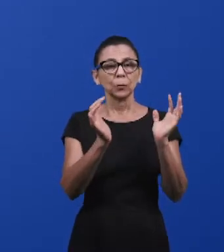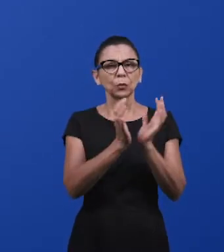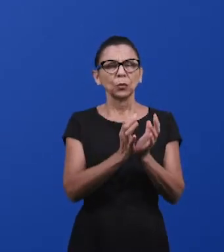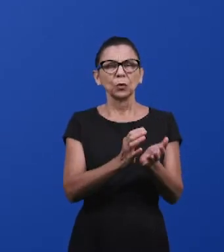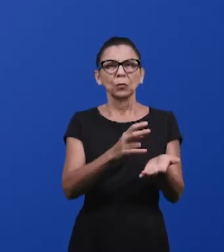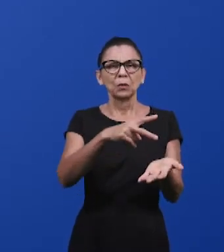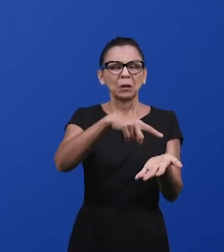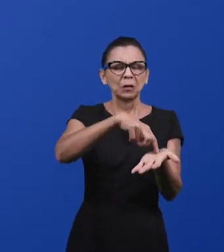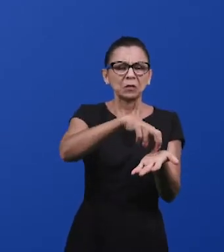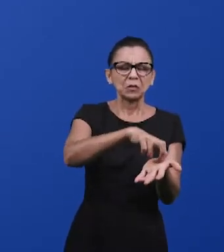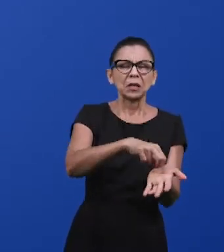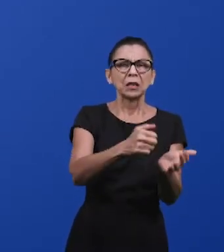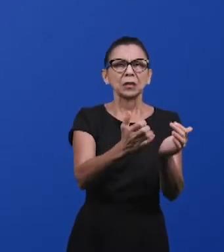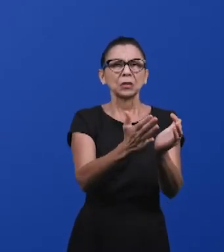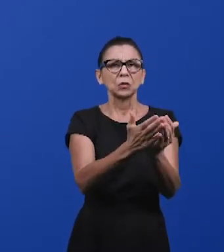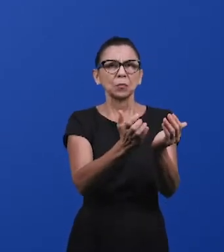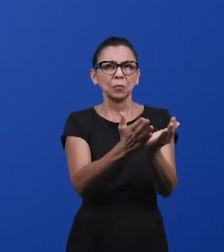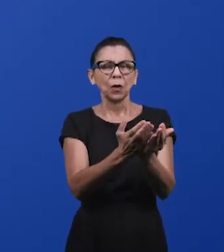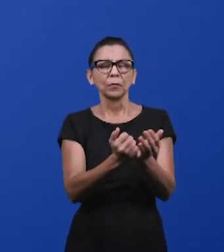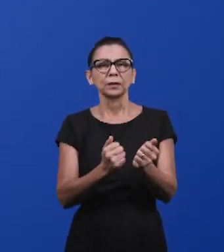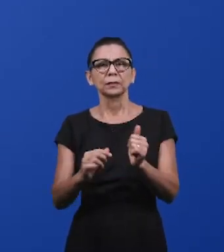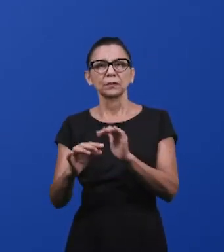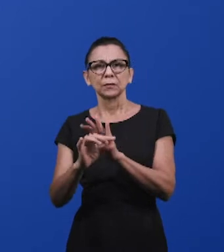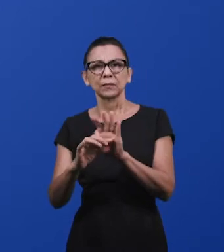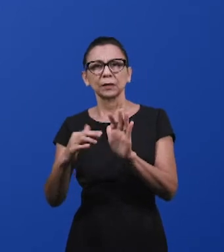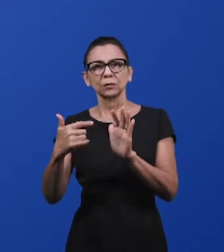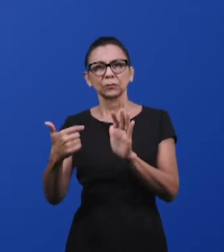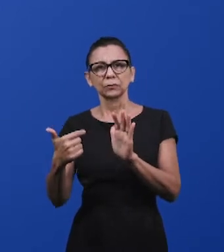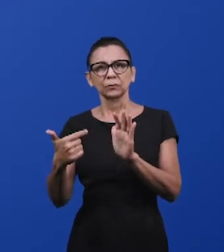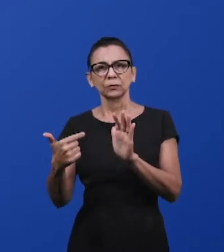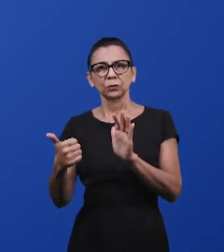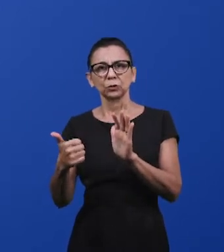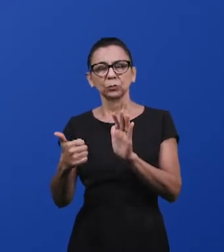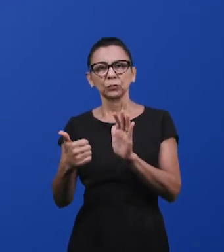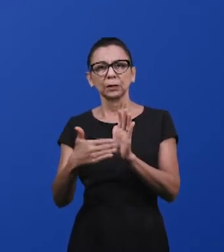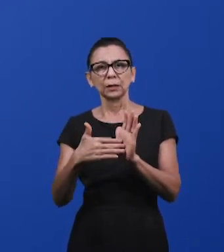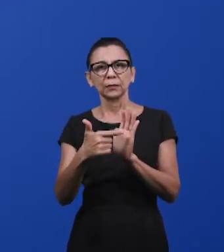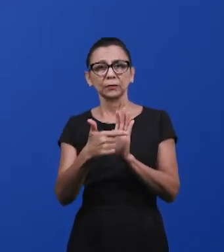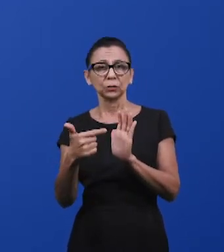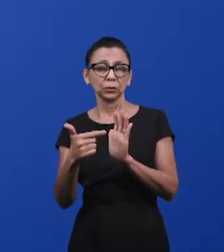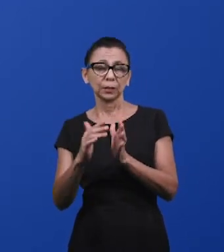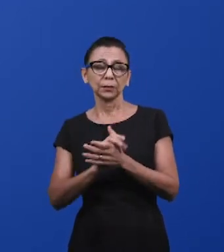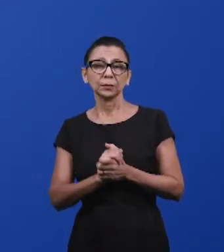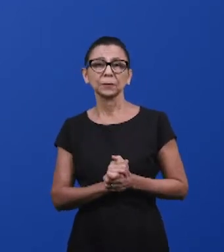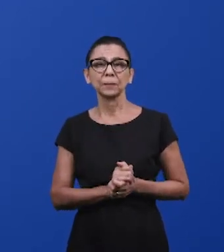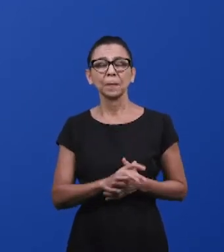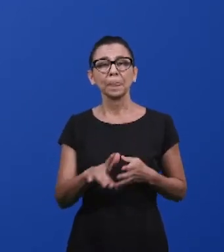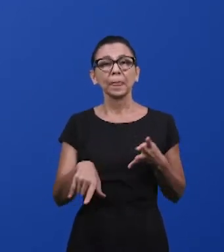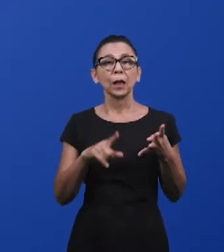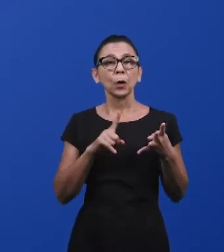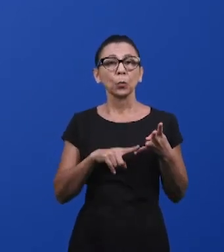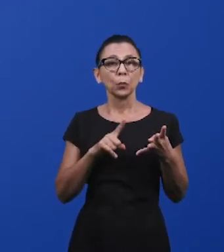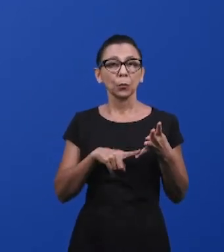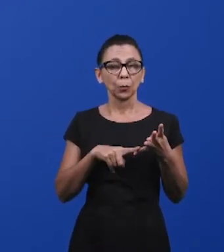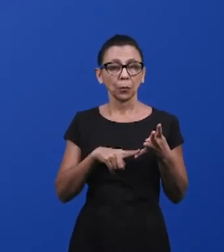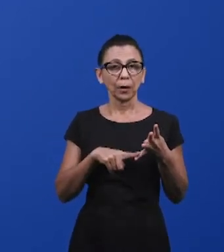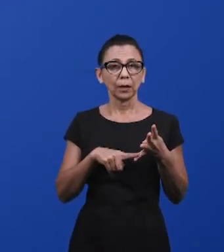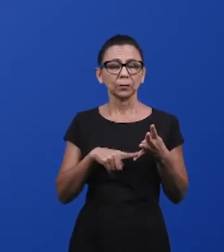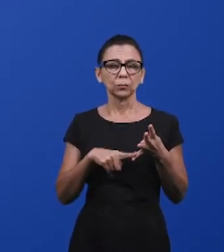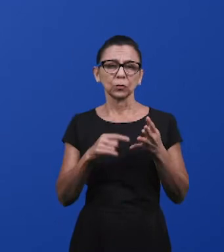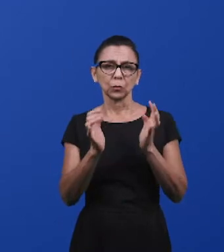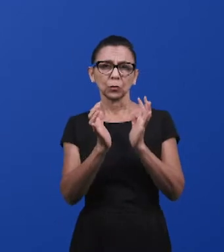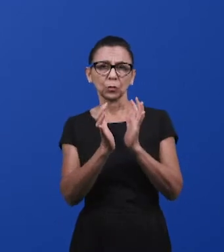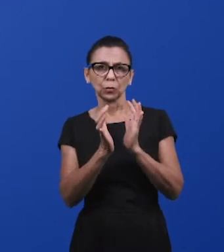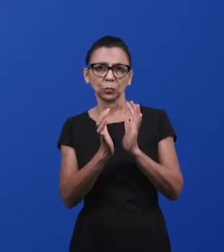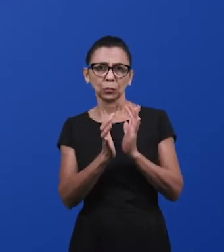aleijados, cegos e os coxos, que estão no verso 21 a 22. O quarto convite foram para aqueles que estavam nos